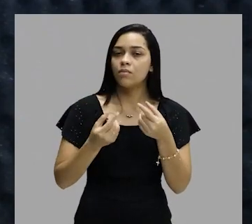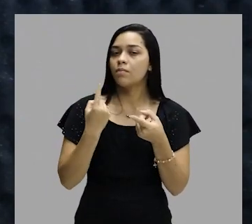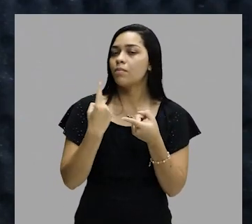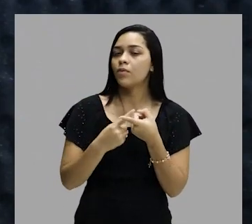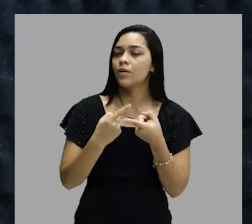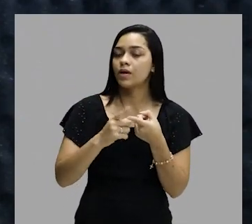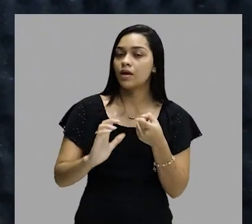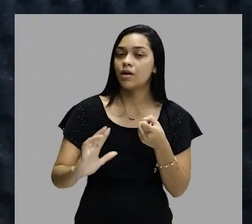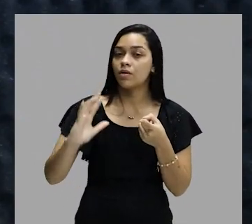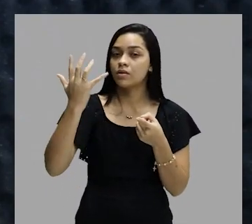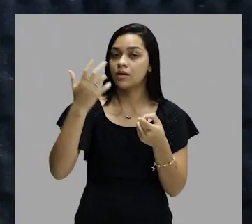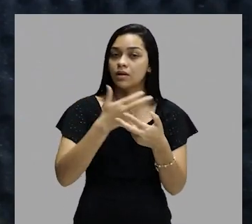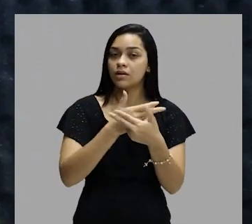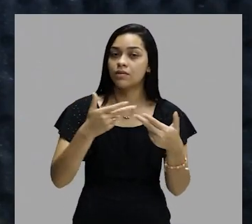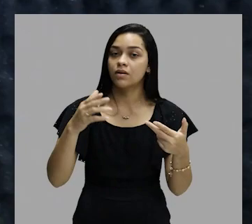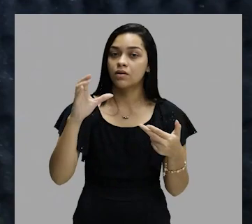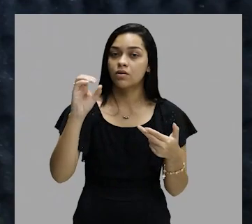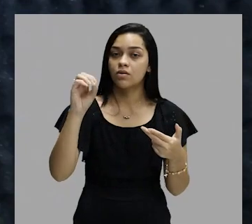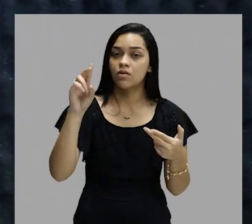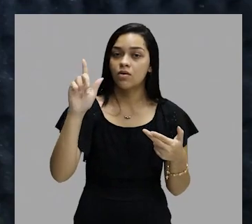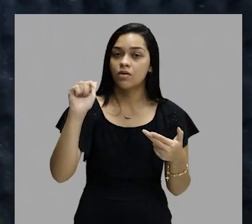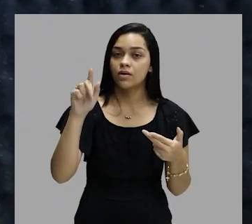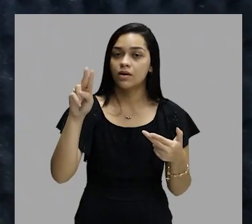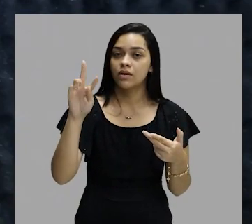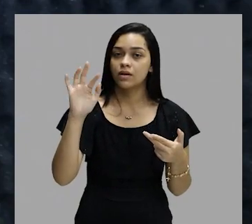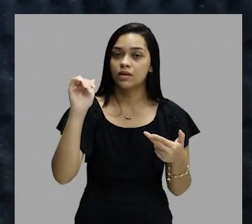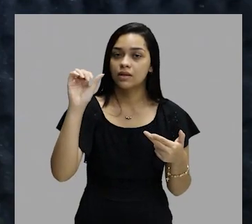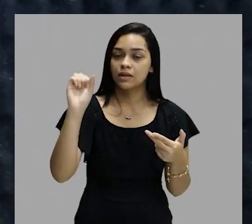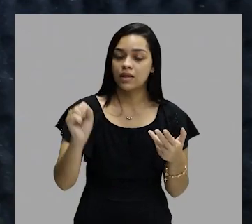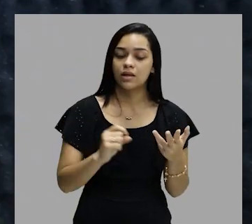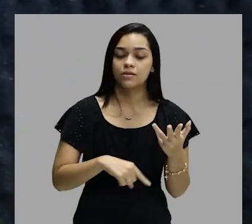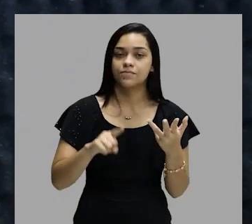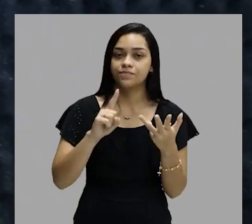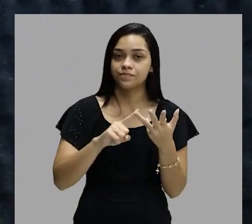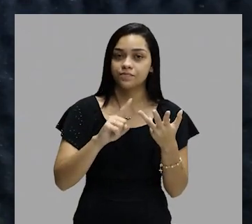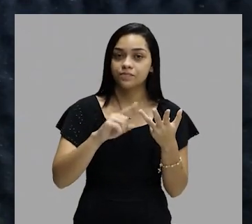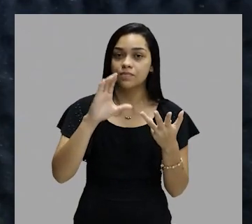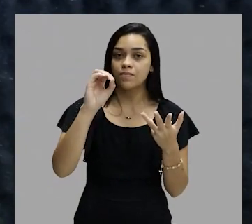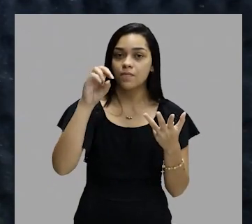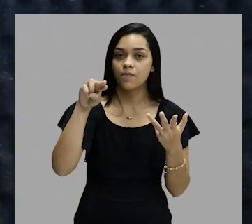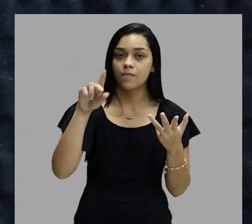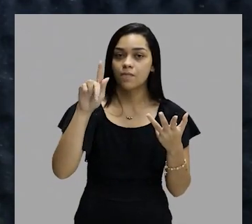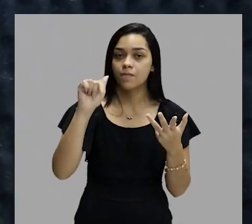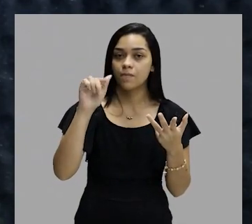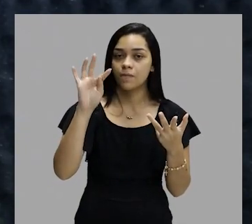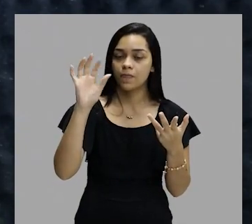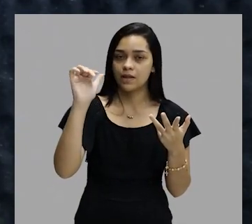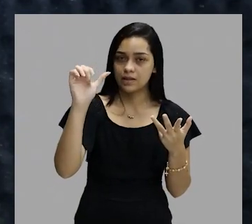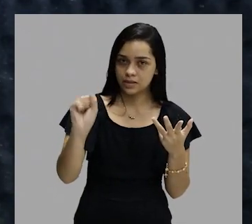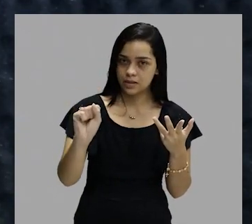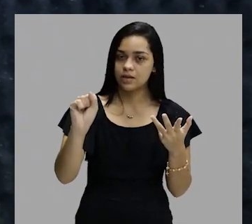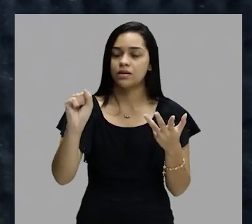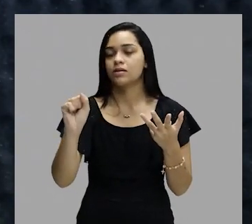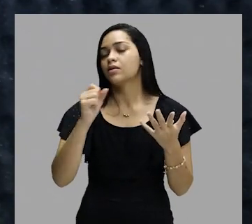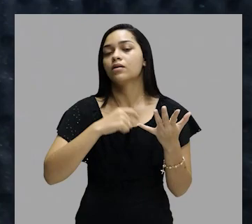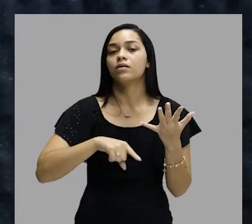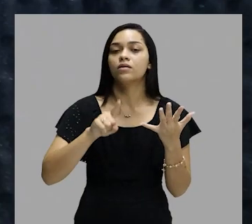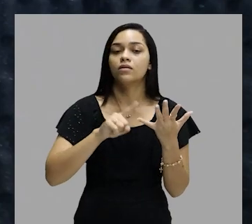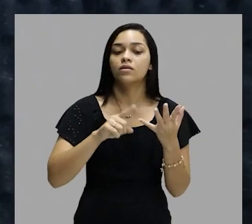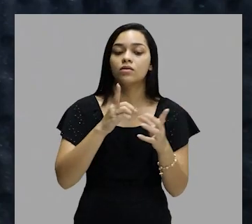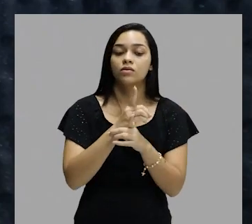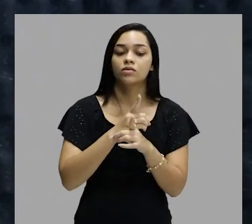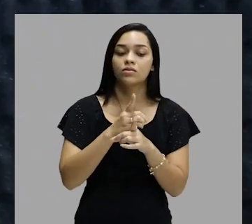que acontecem as cognatas, depois, sim, as cognatas, ou as palavras transparentes, os